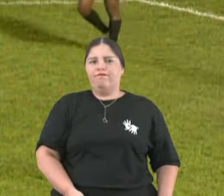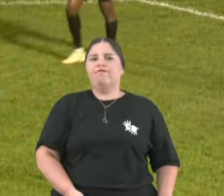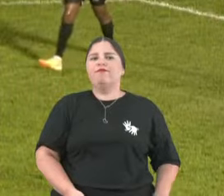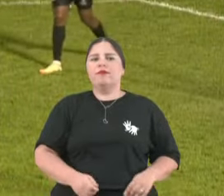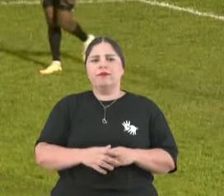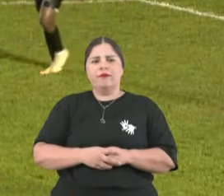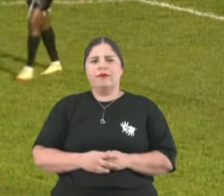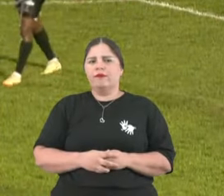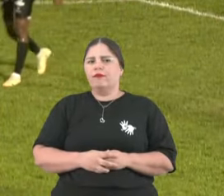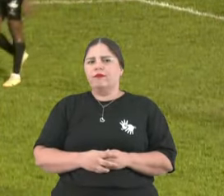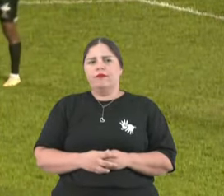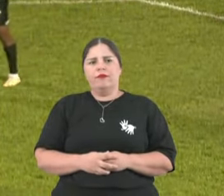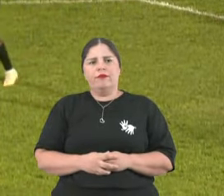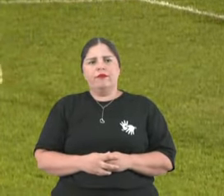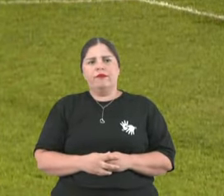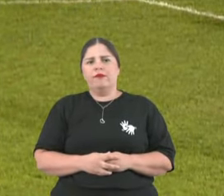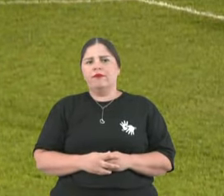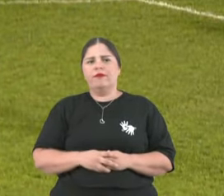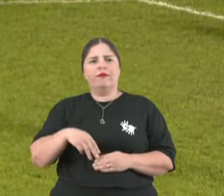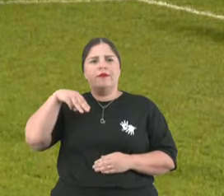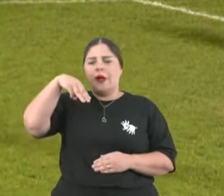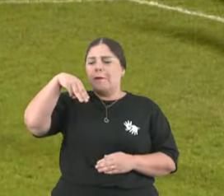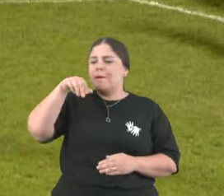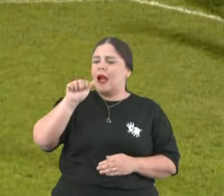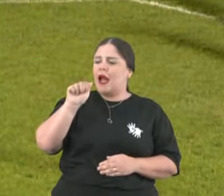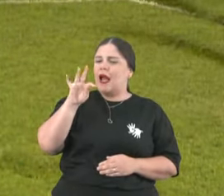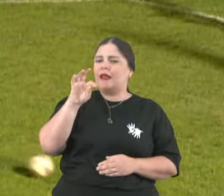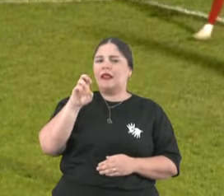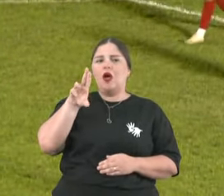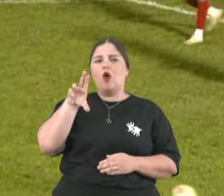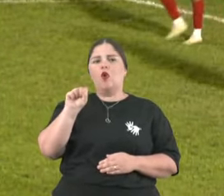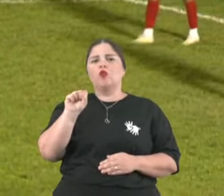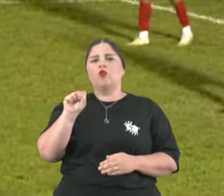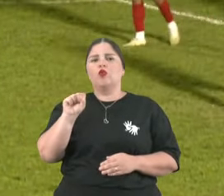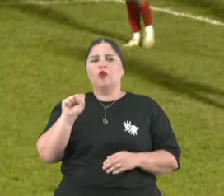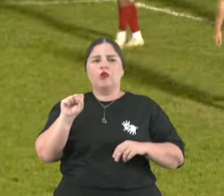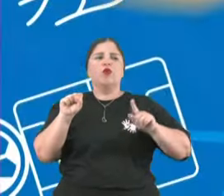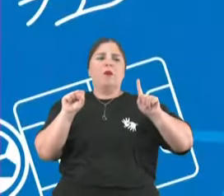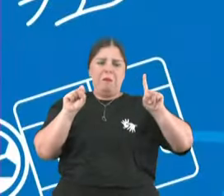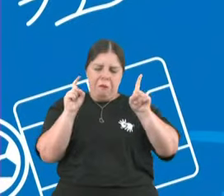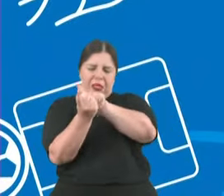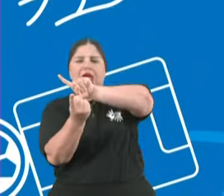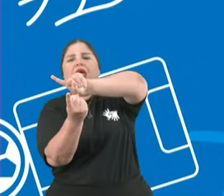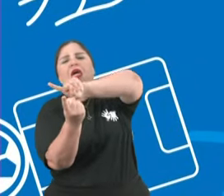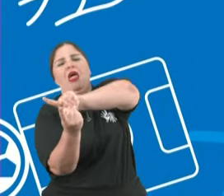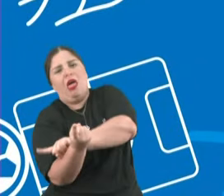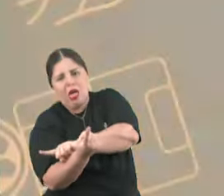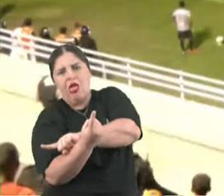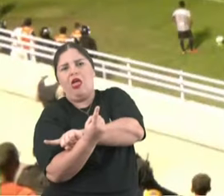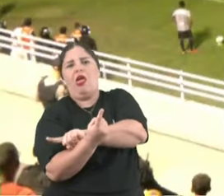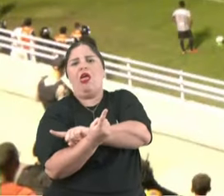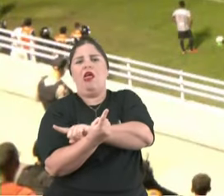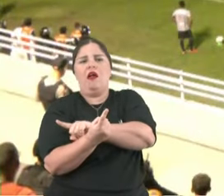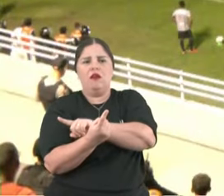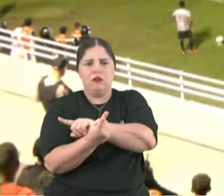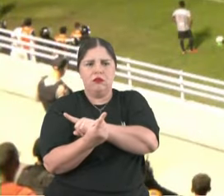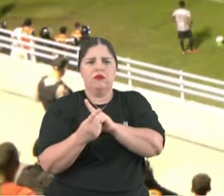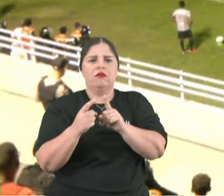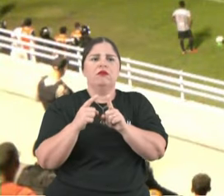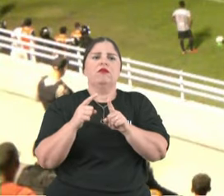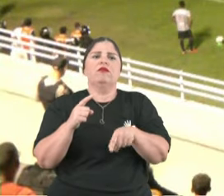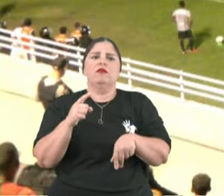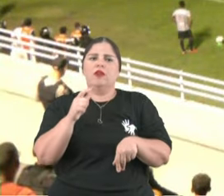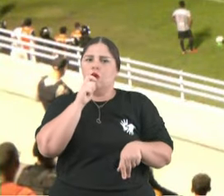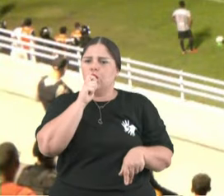Matheus chega primeiro e o João acaba atingindo o Matheus. Foi de propósito? Não. Era para cartão? Na minha avaliação, também